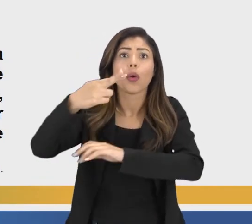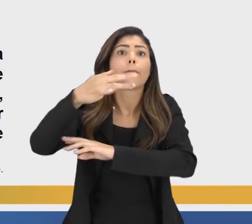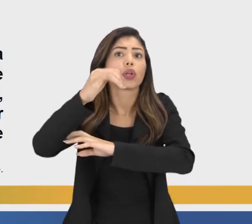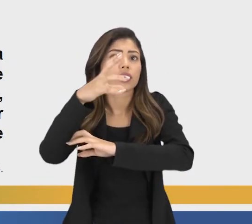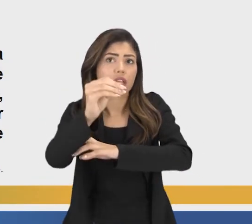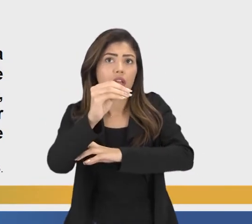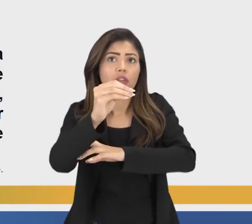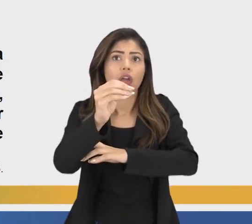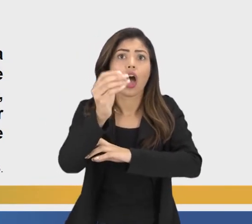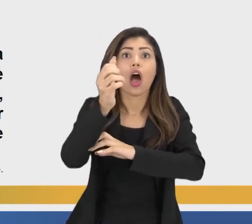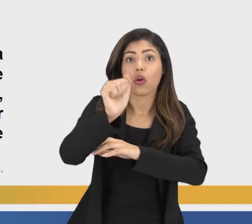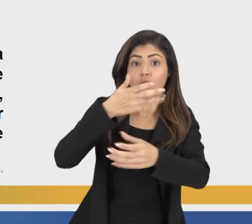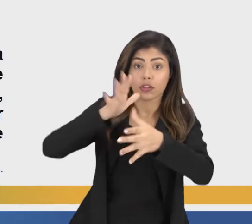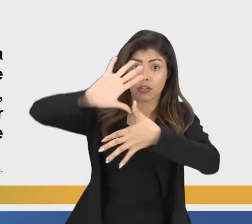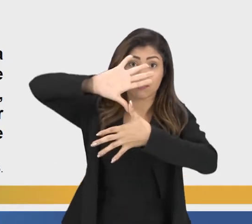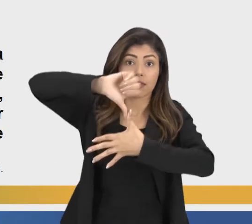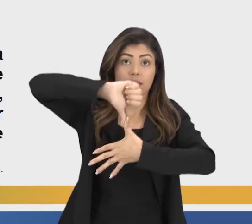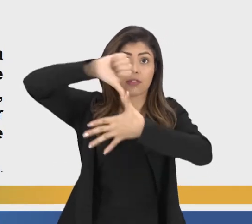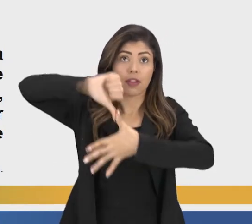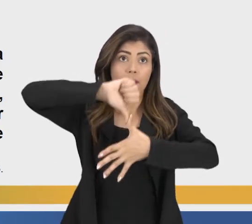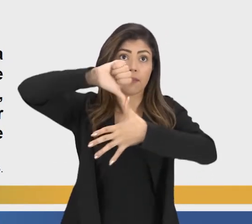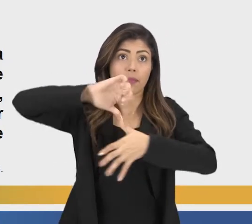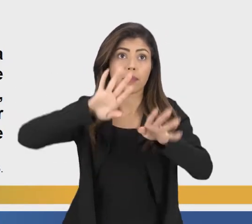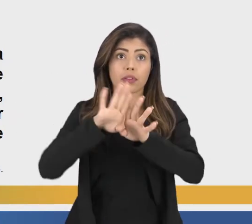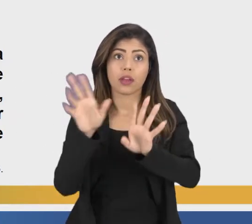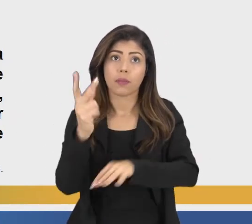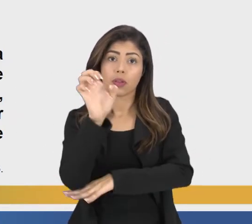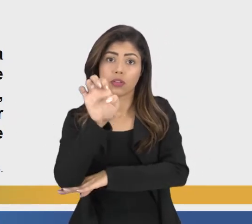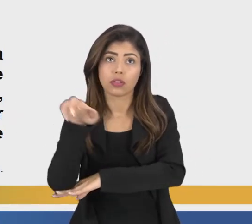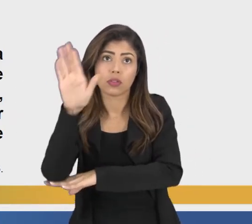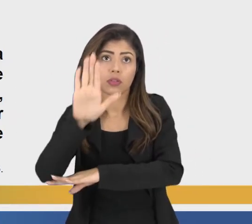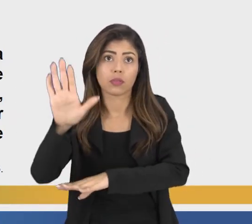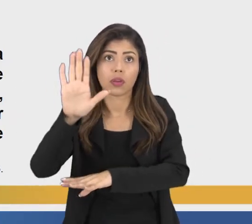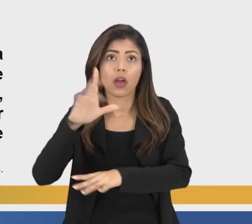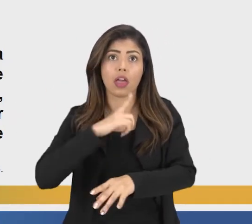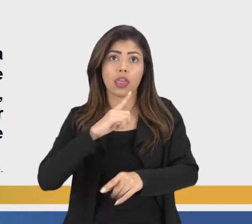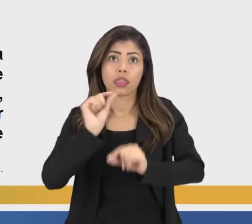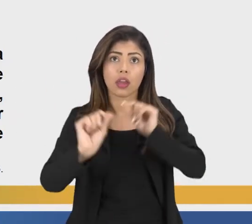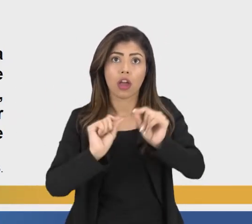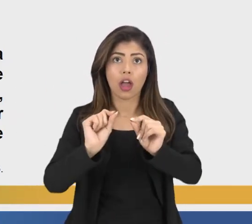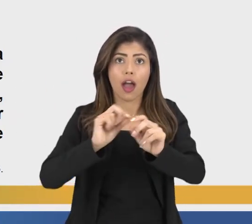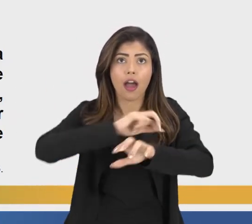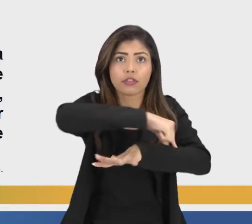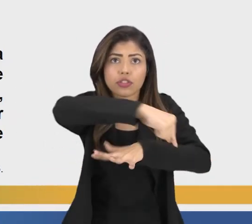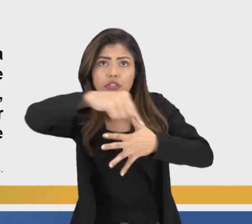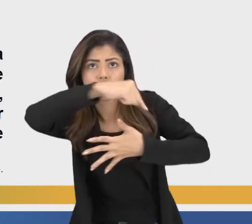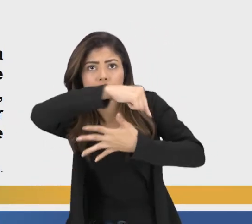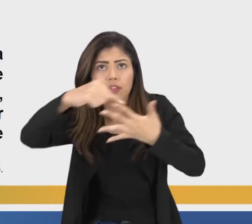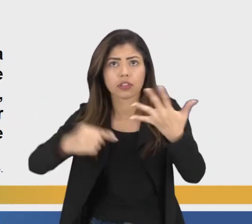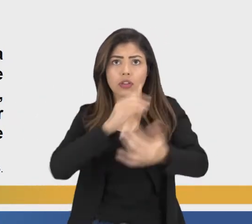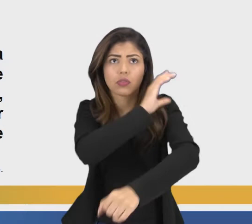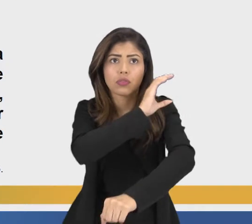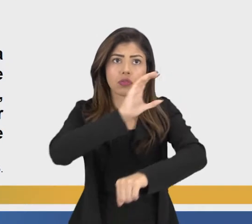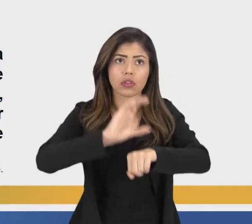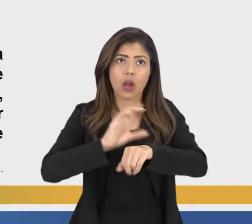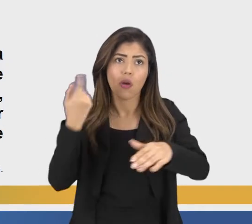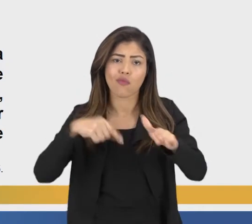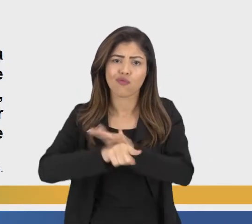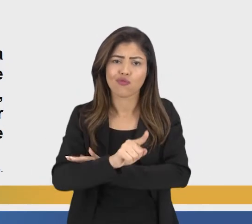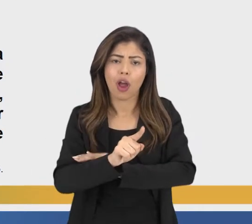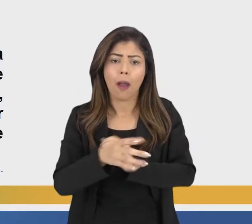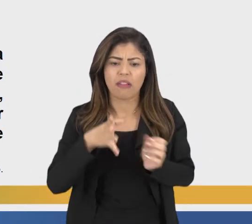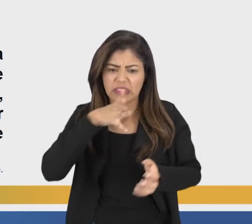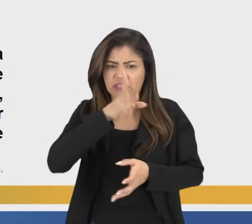América pelos europeus, desinteressados pela diversidade cultural, imbuídos de forte preconceito para com